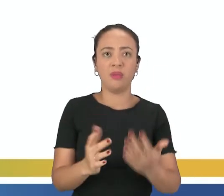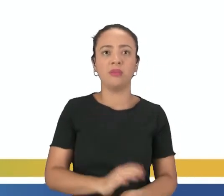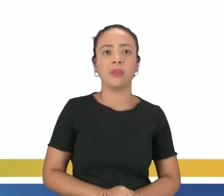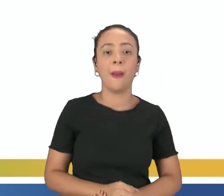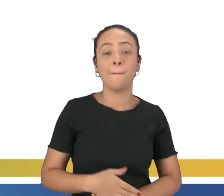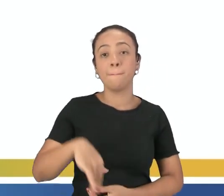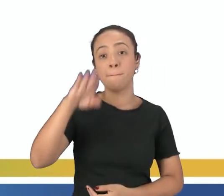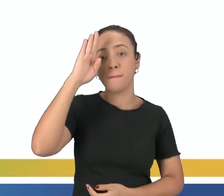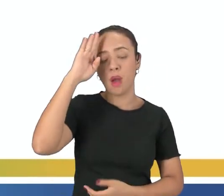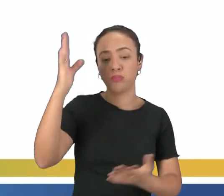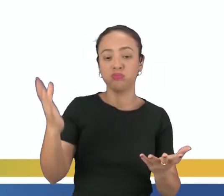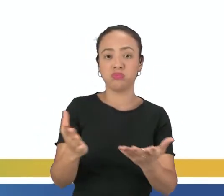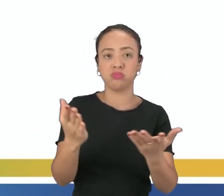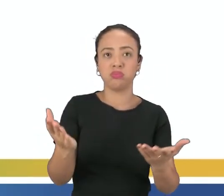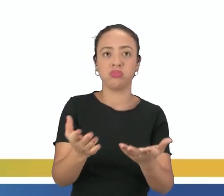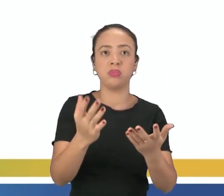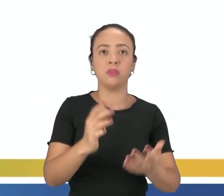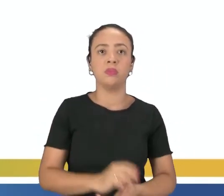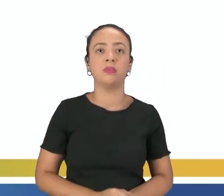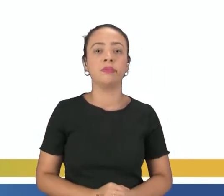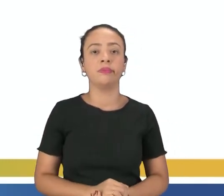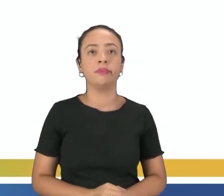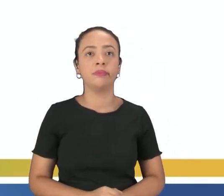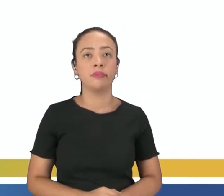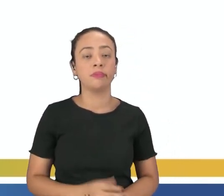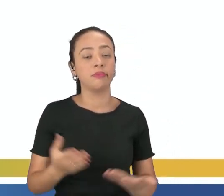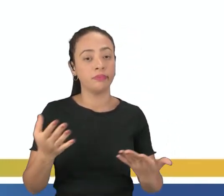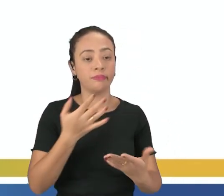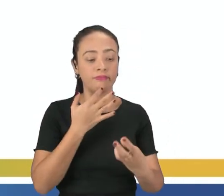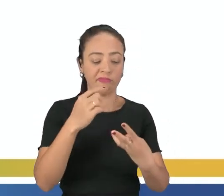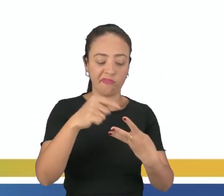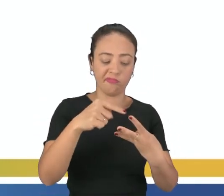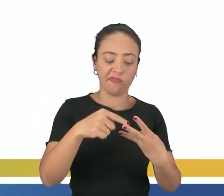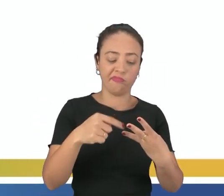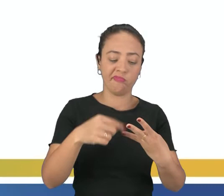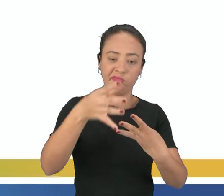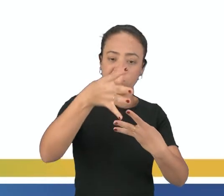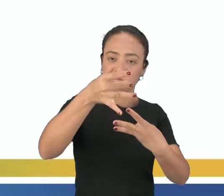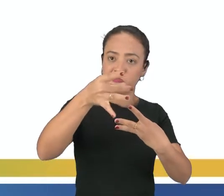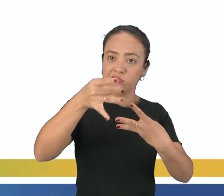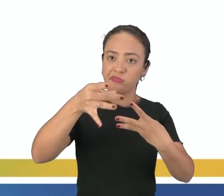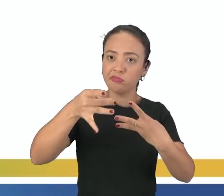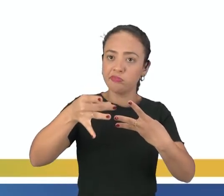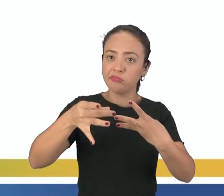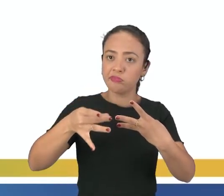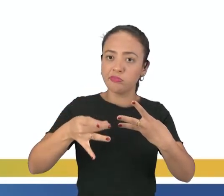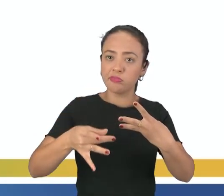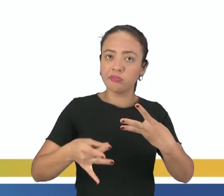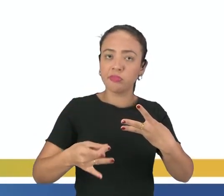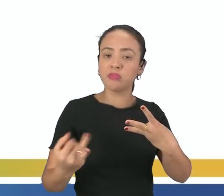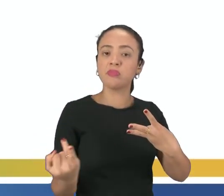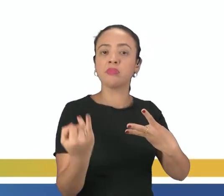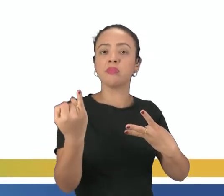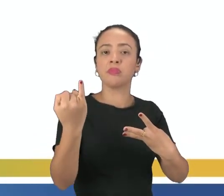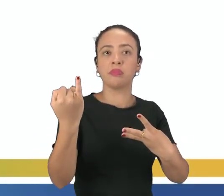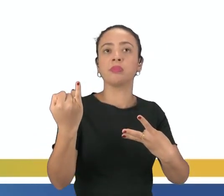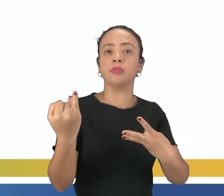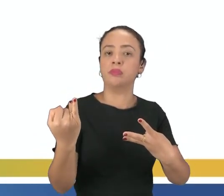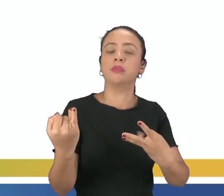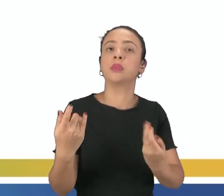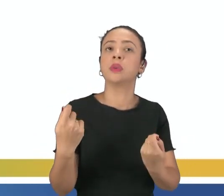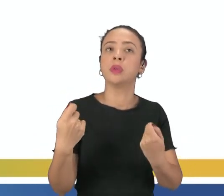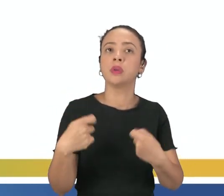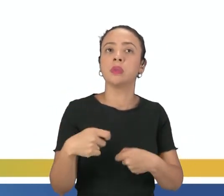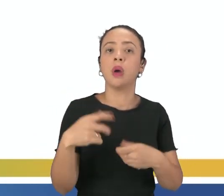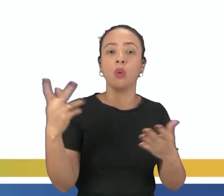calor, que é a fonte de ignição. Ok? Então, a gente vai ver agora detalhadamente cada um dessas partes que são